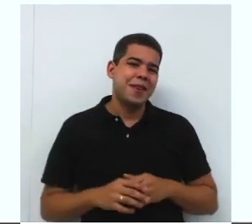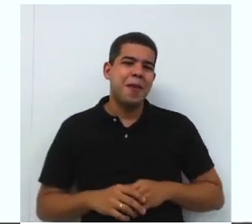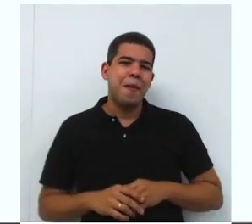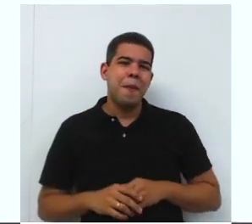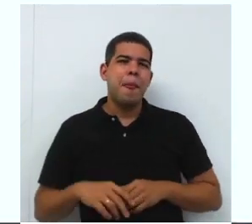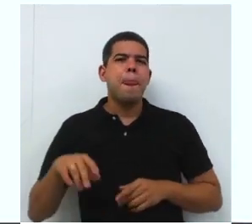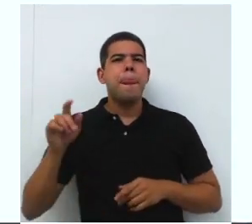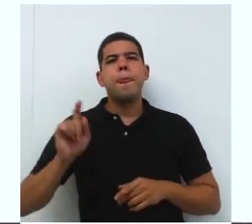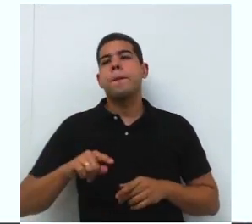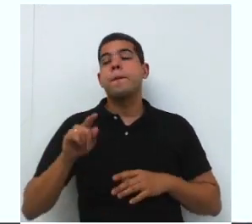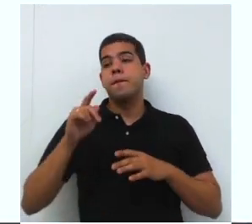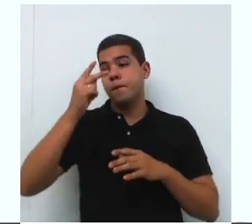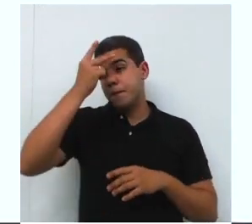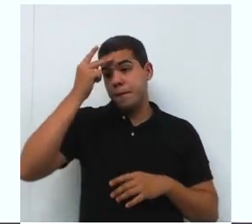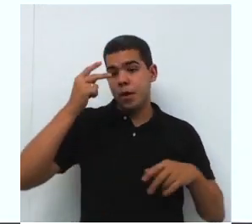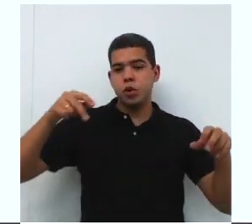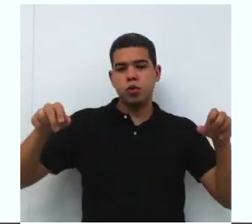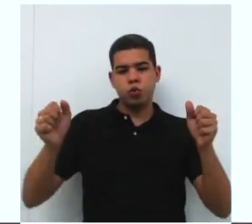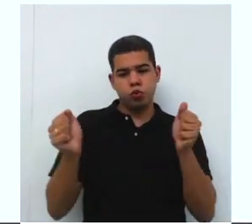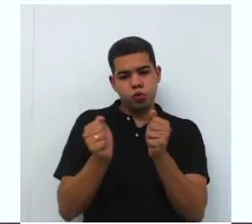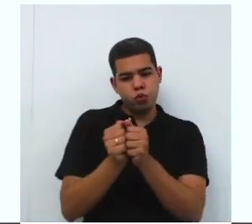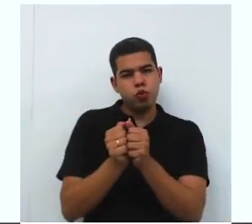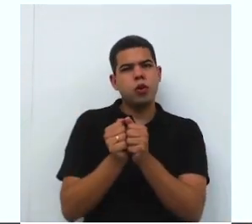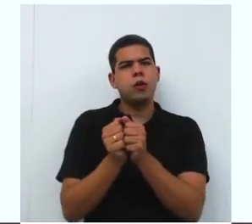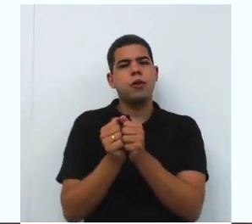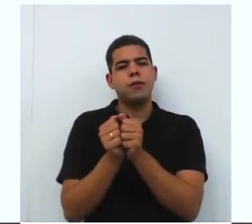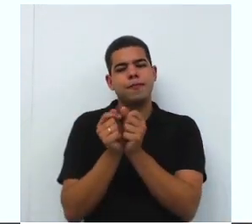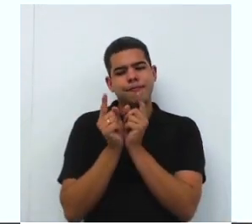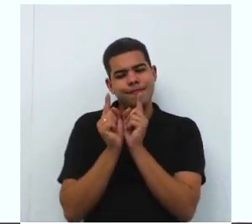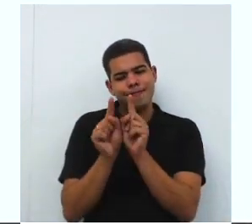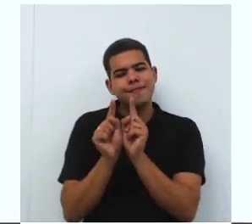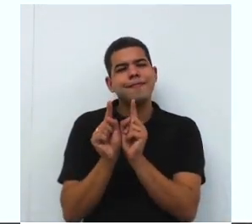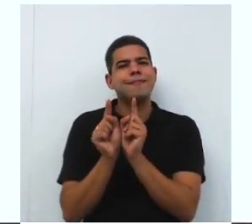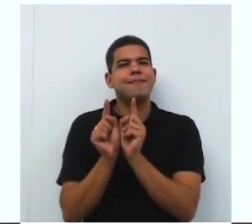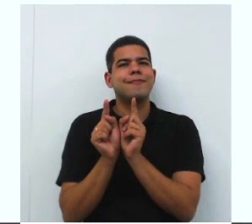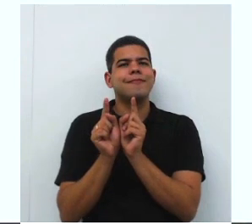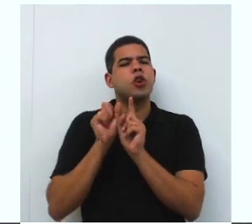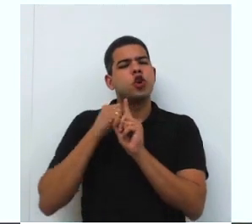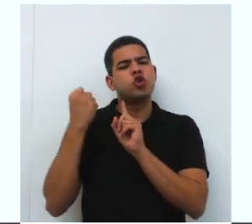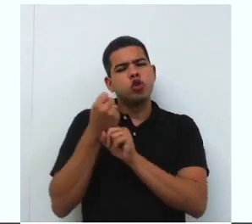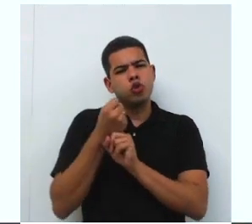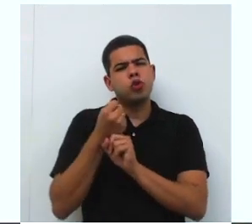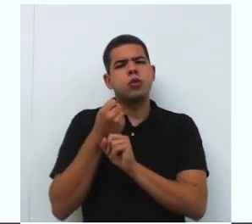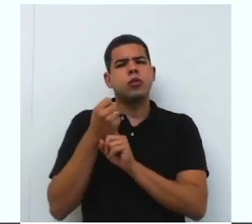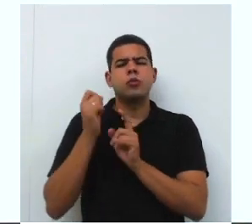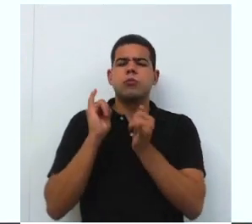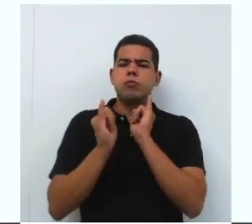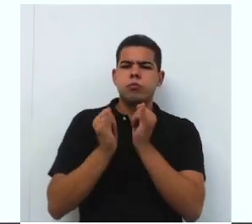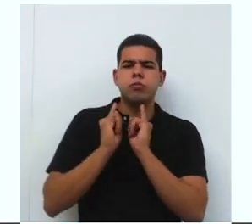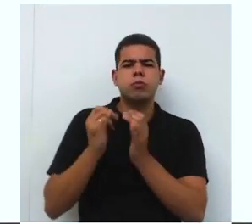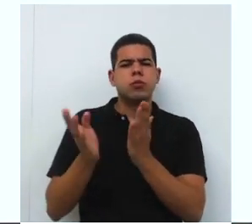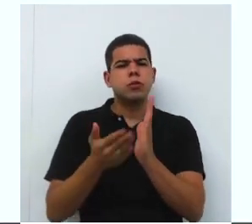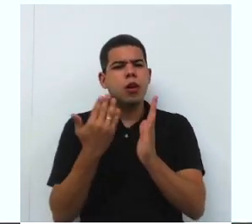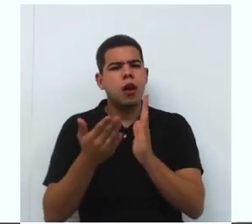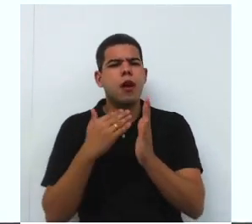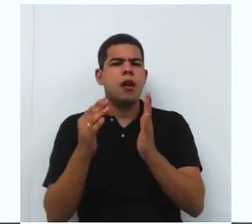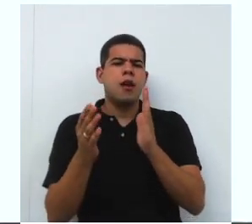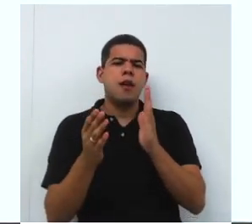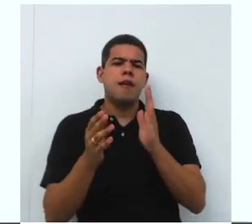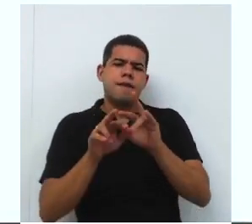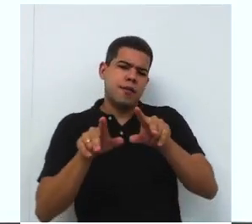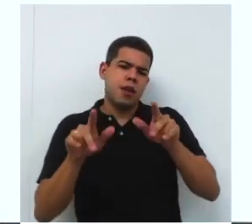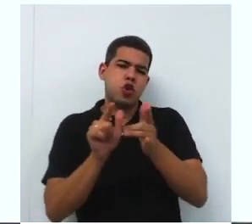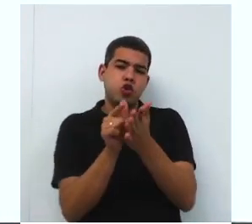que integra, junta as pessoas e as torna mais próximas. Temos uma sociedade, temos internet, temos livros,